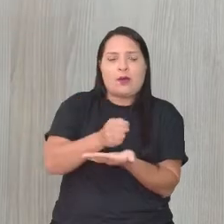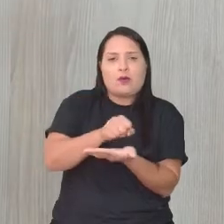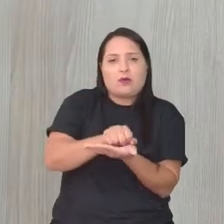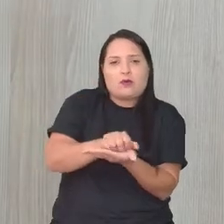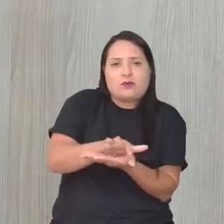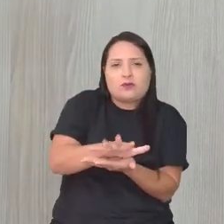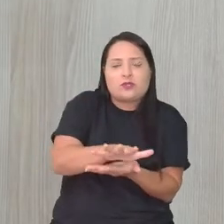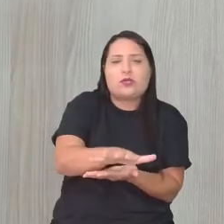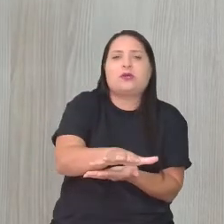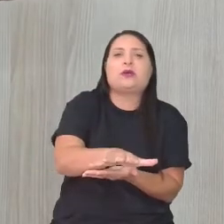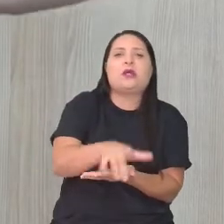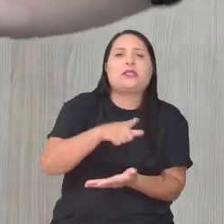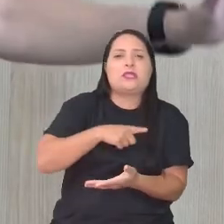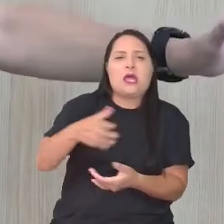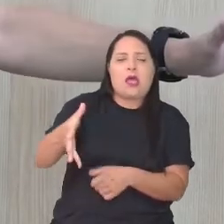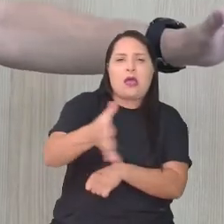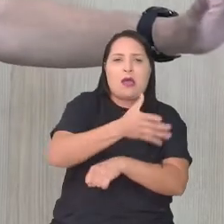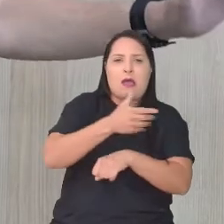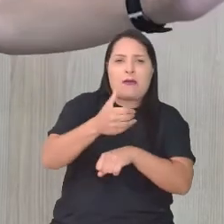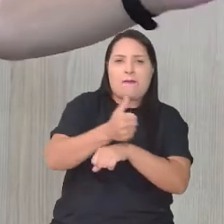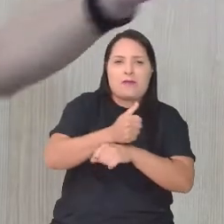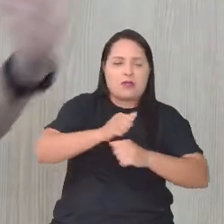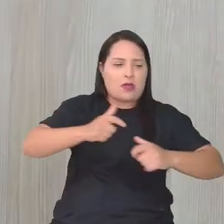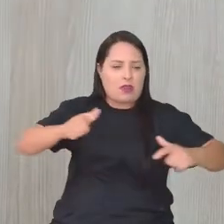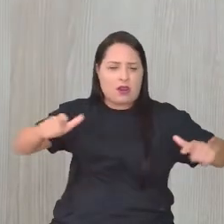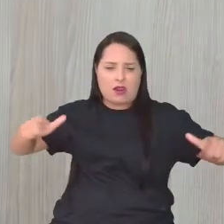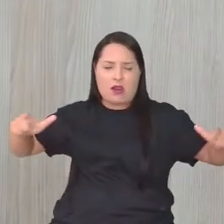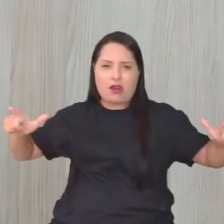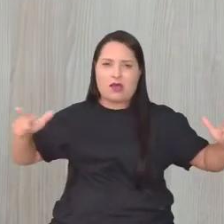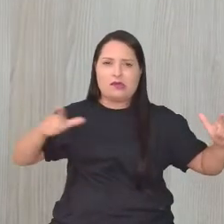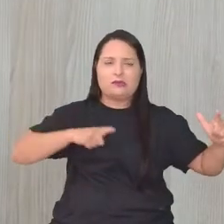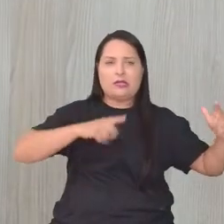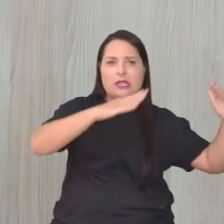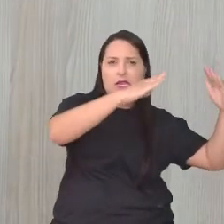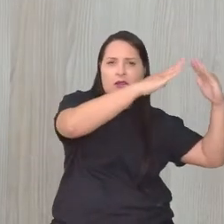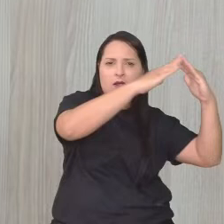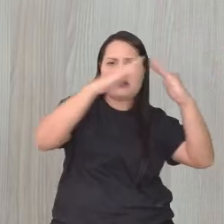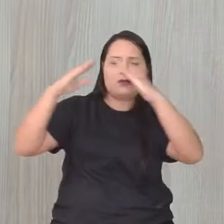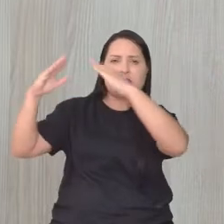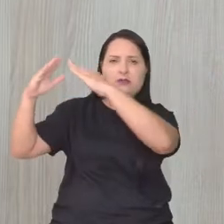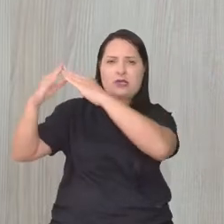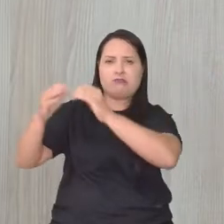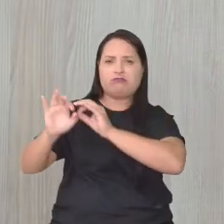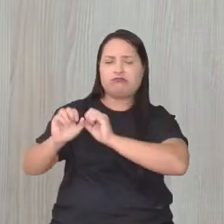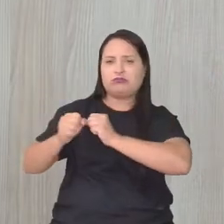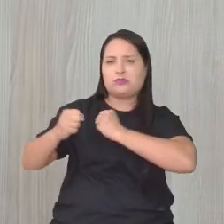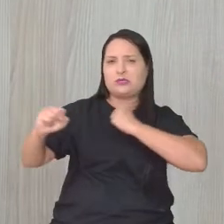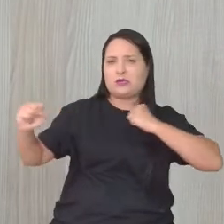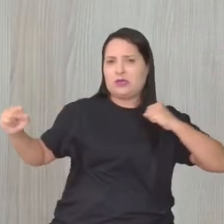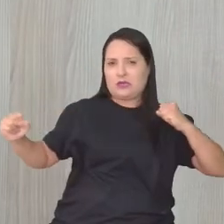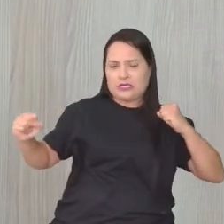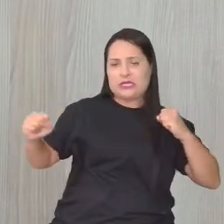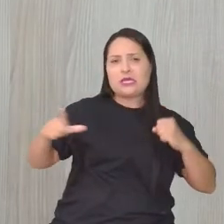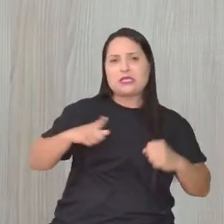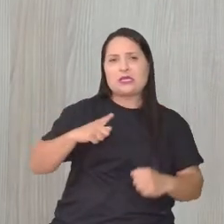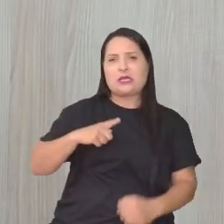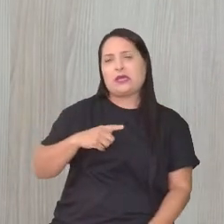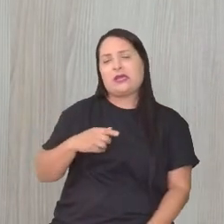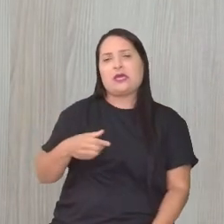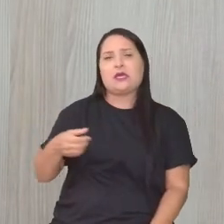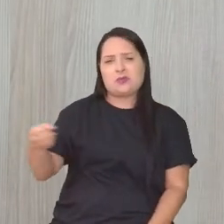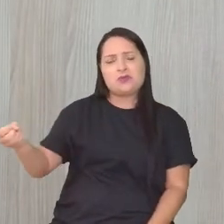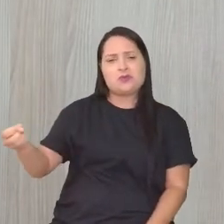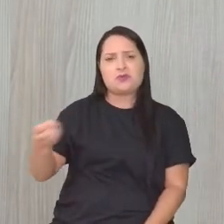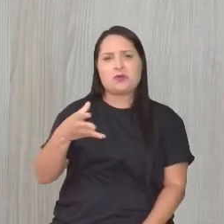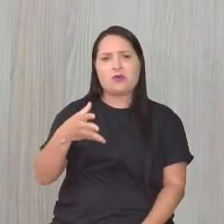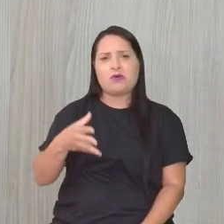praça enorme, gigante, aqueles armazéns. Aqueles armazéns, eles são de certa forma recentes, né? Onde hoje é o Paço